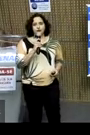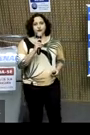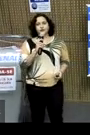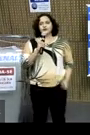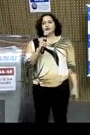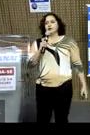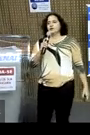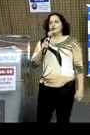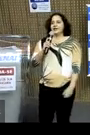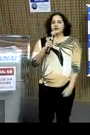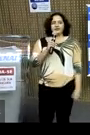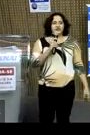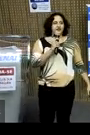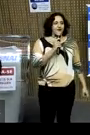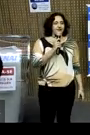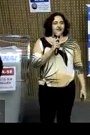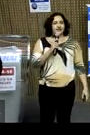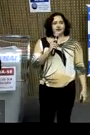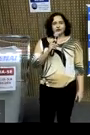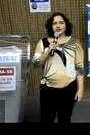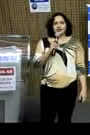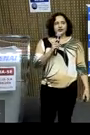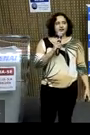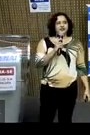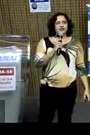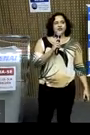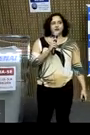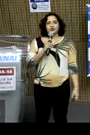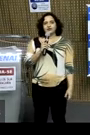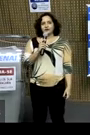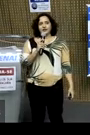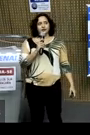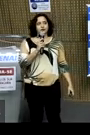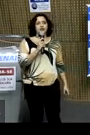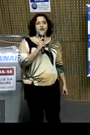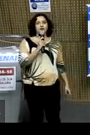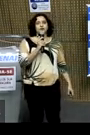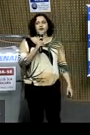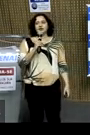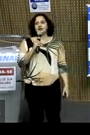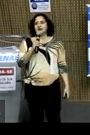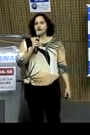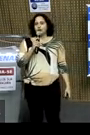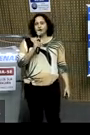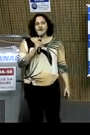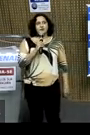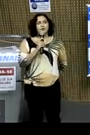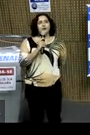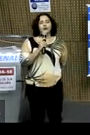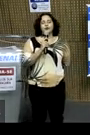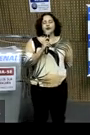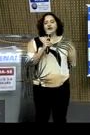Bom dia a todos. Meu nome é Carolina Queiroz, estou gerente da Unidade de Saúde da família Dr. Nelson